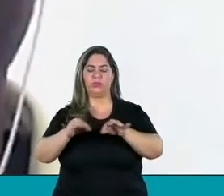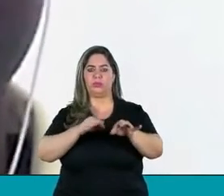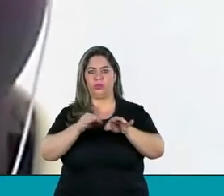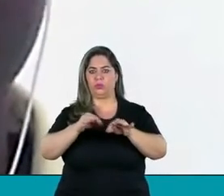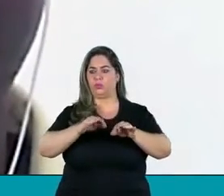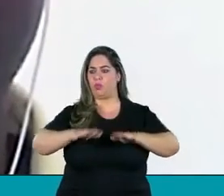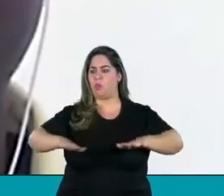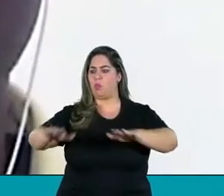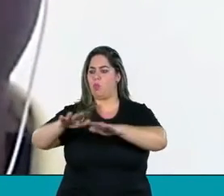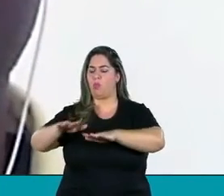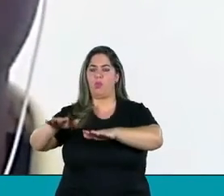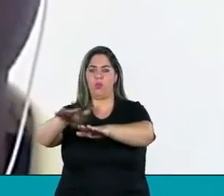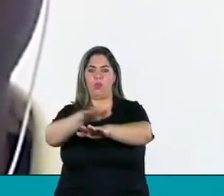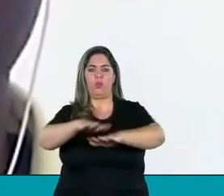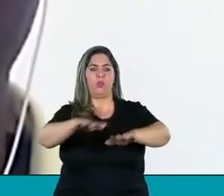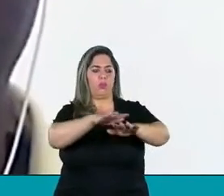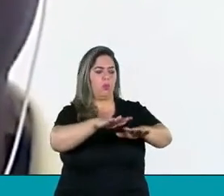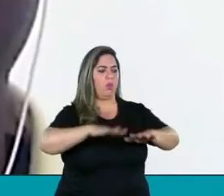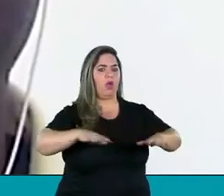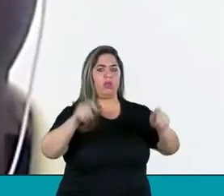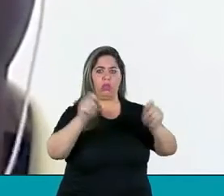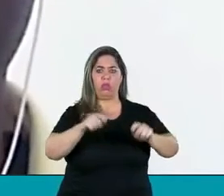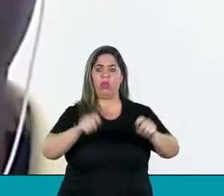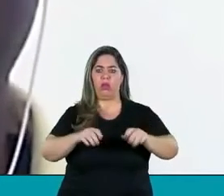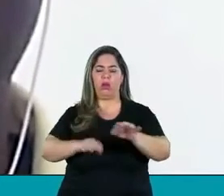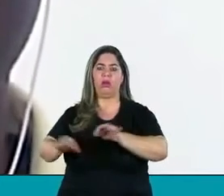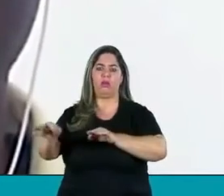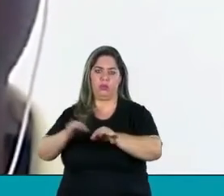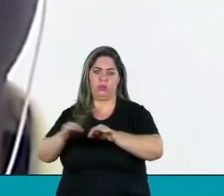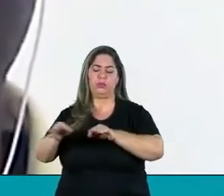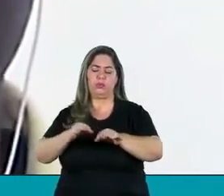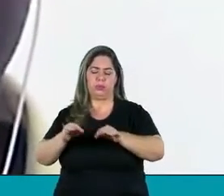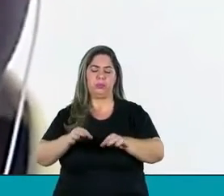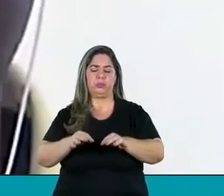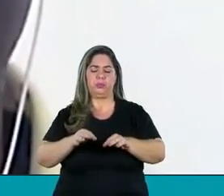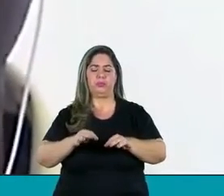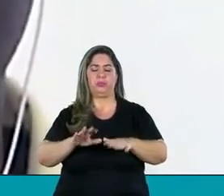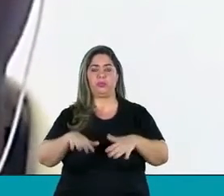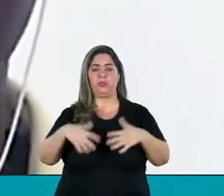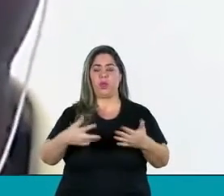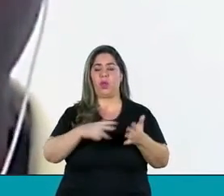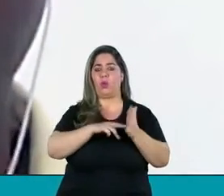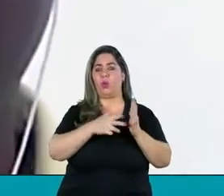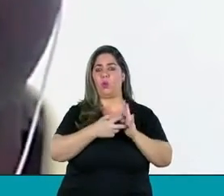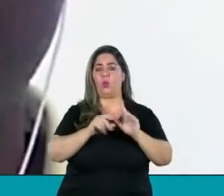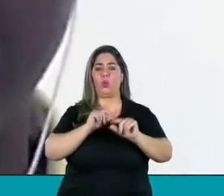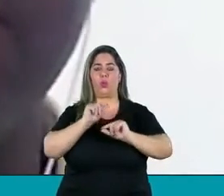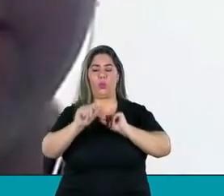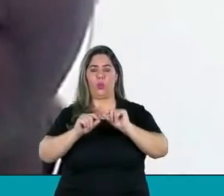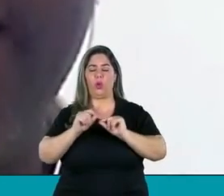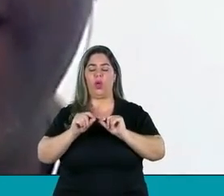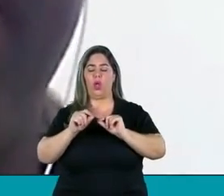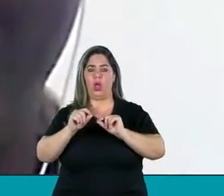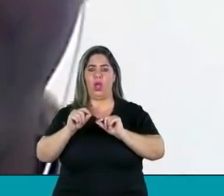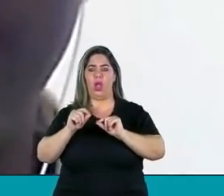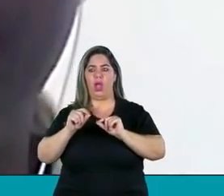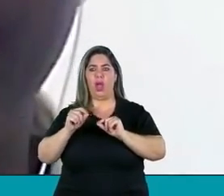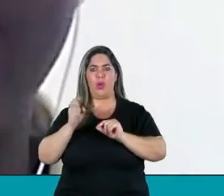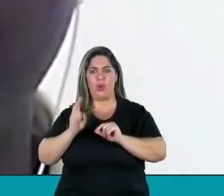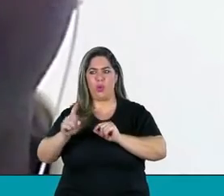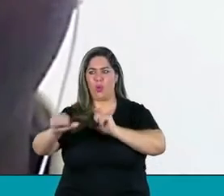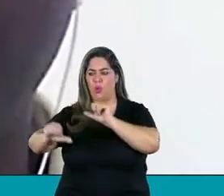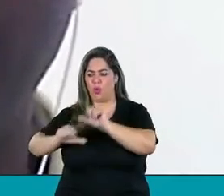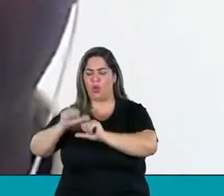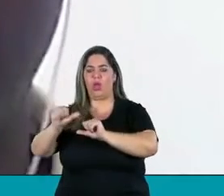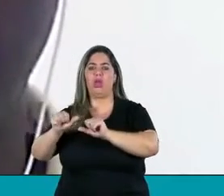e organiza a diversidade numa unidade. Nesse sentido, o que mantém essa unidade em transformação é